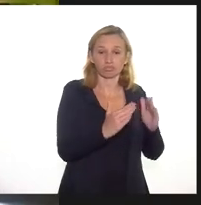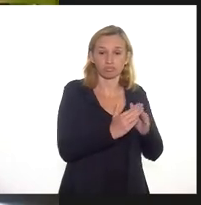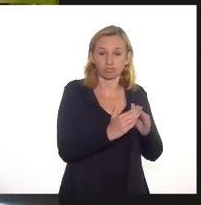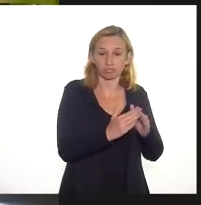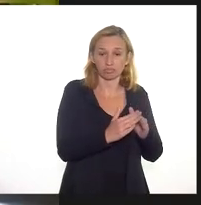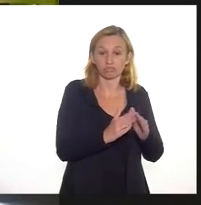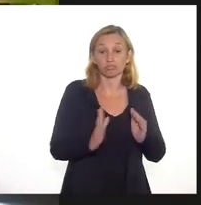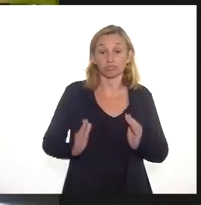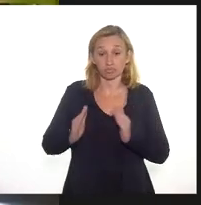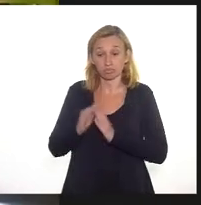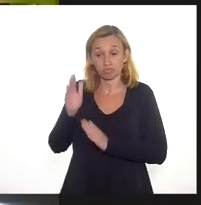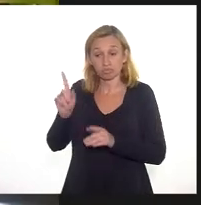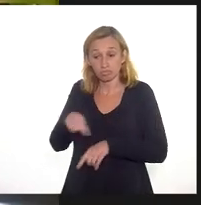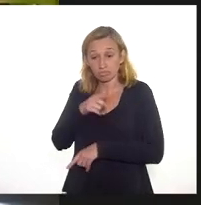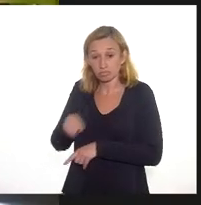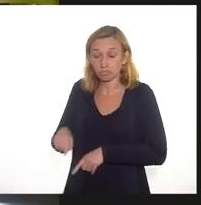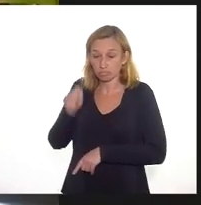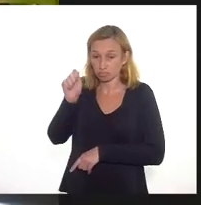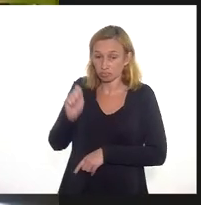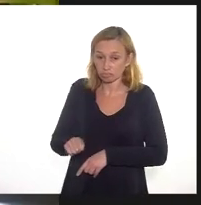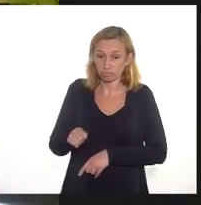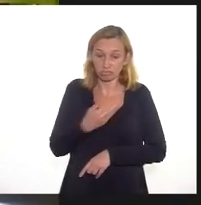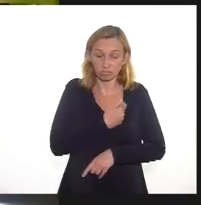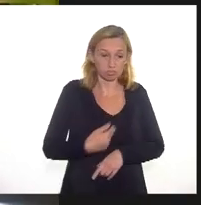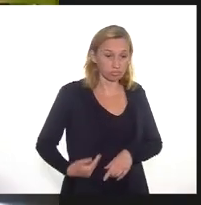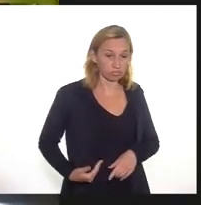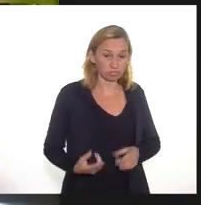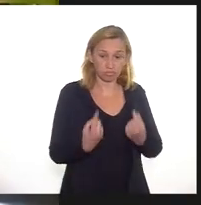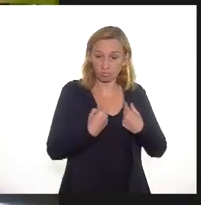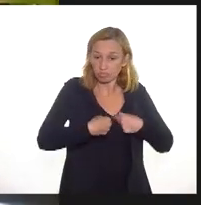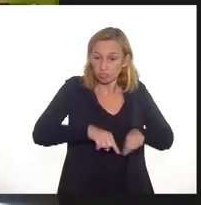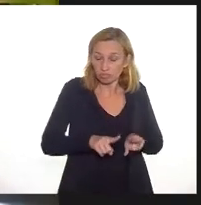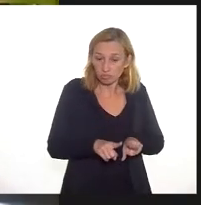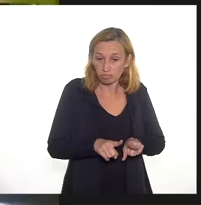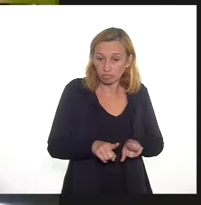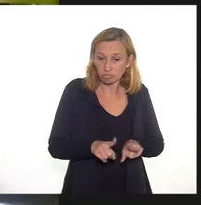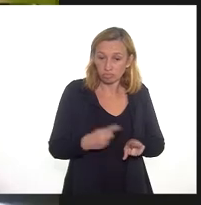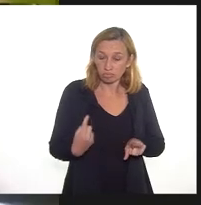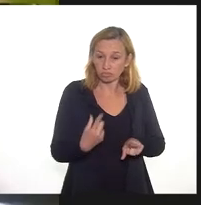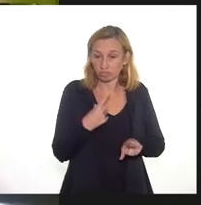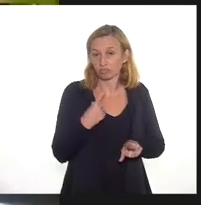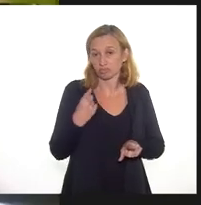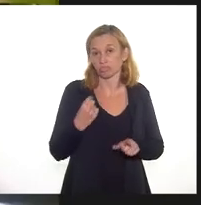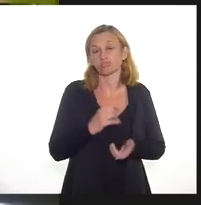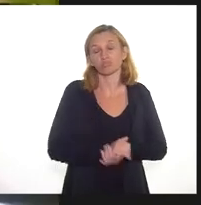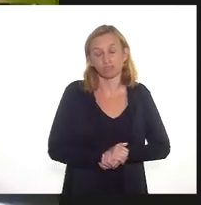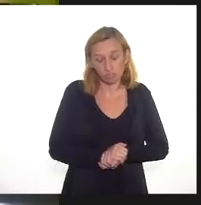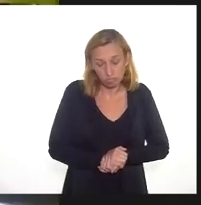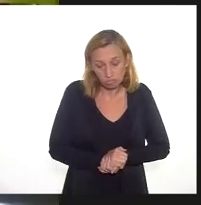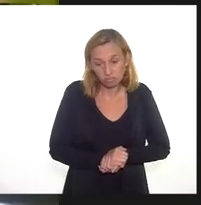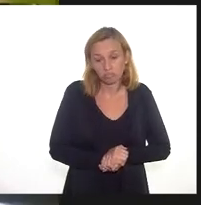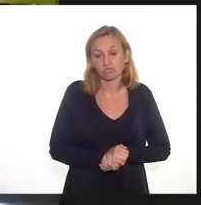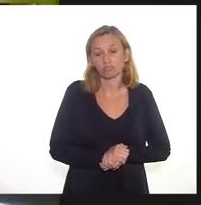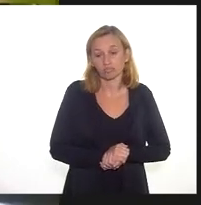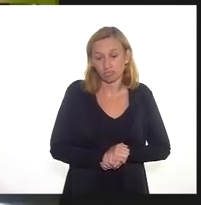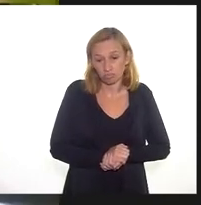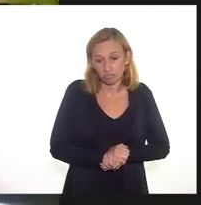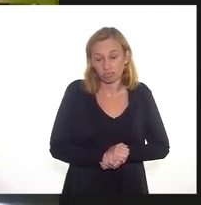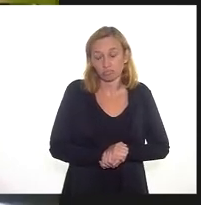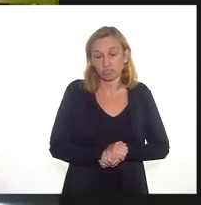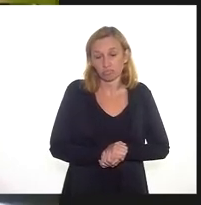o leilão da SEDAI e o governador do Estado não acolheu uma determinação dessa